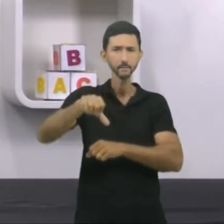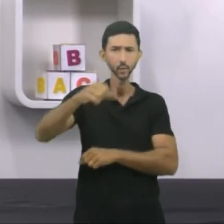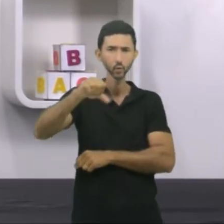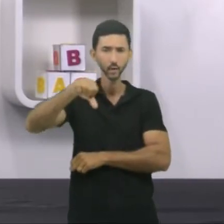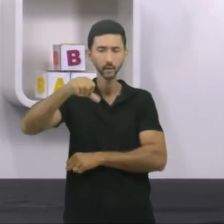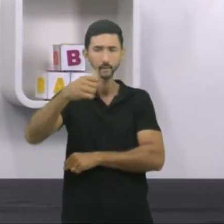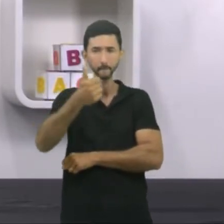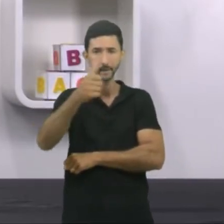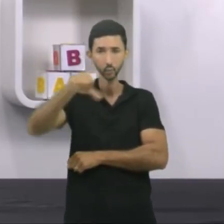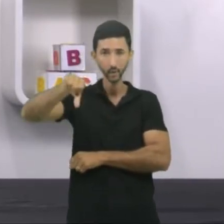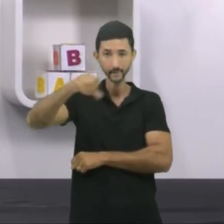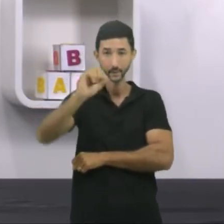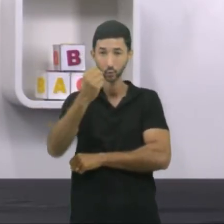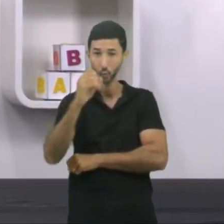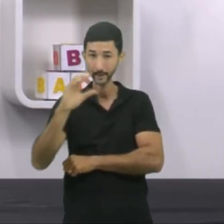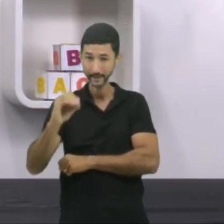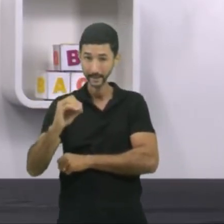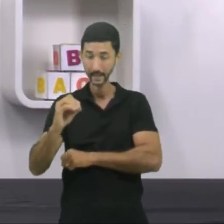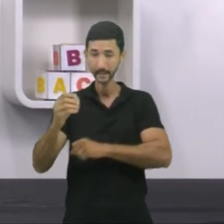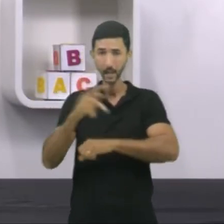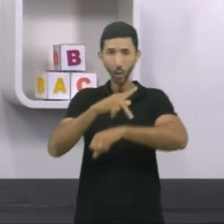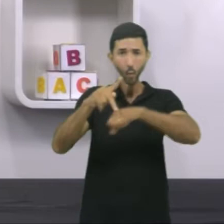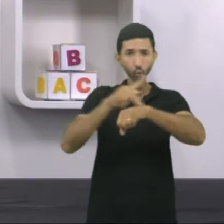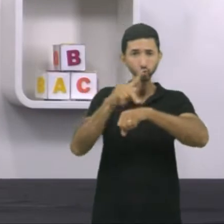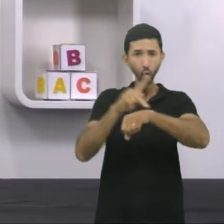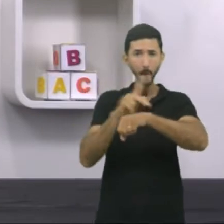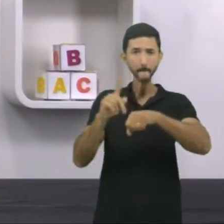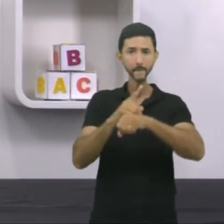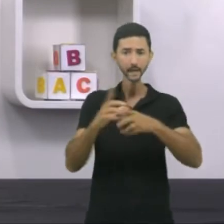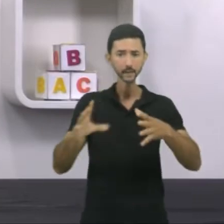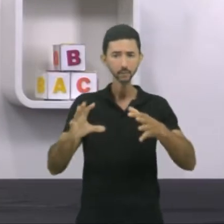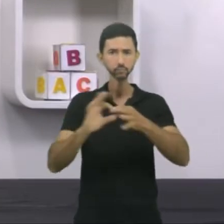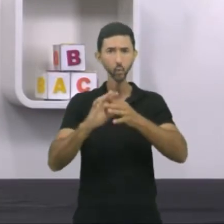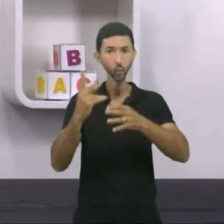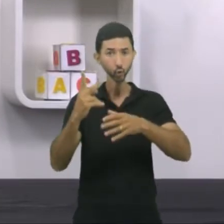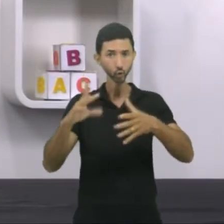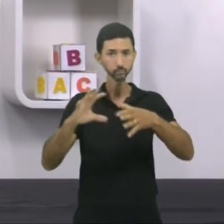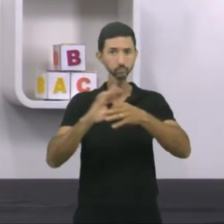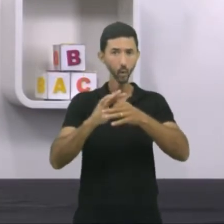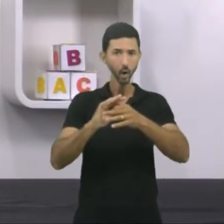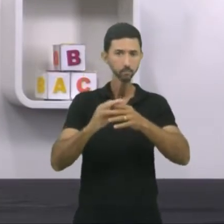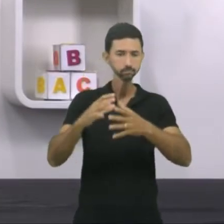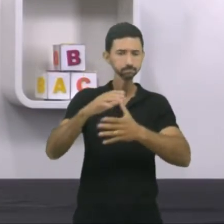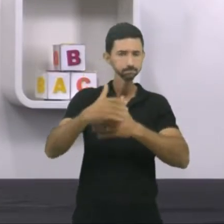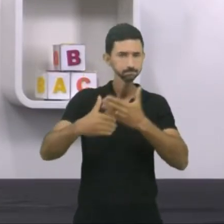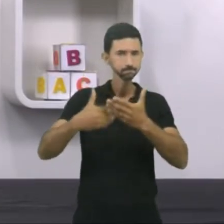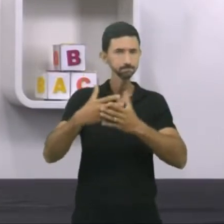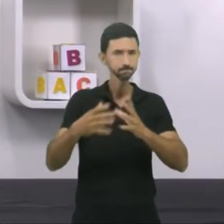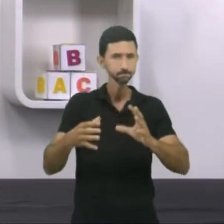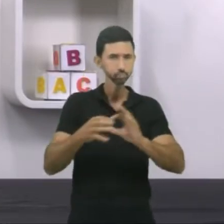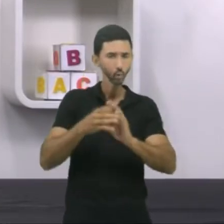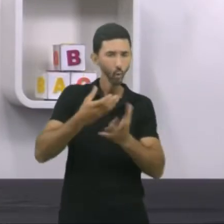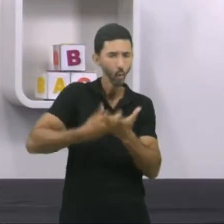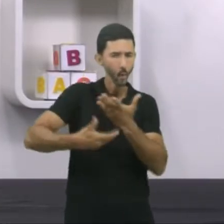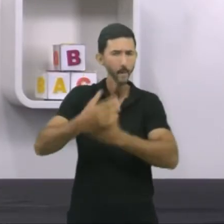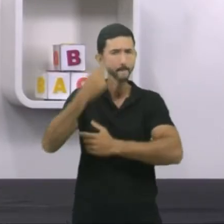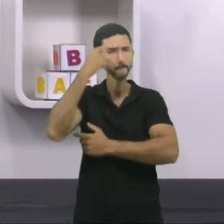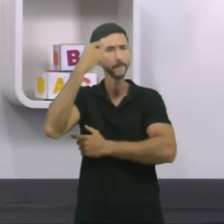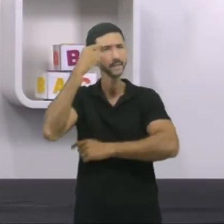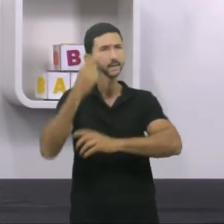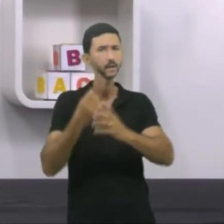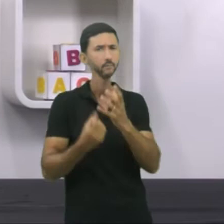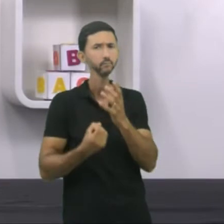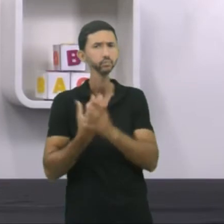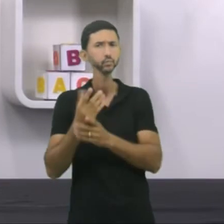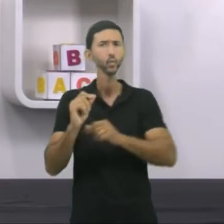países começam a fazer acordos e se aproximar economicamente, até eles terem a ideia de